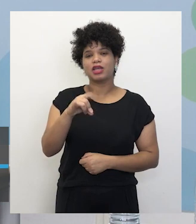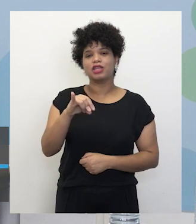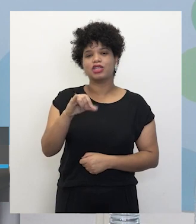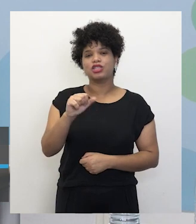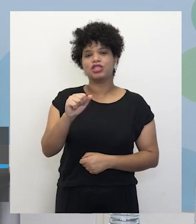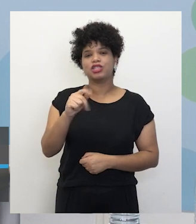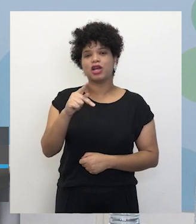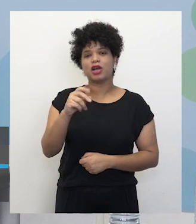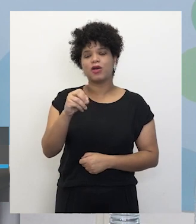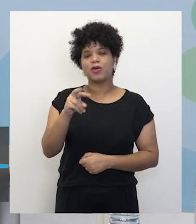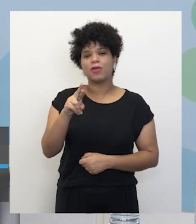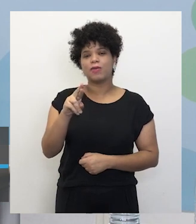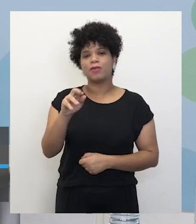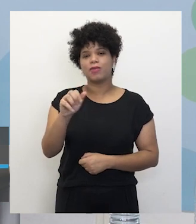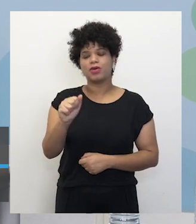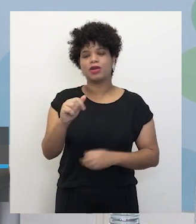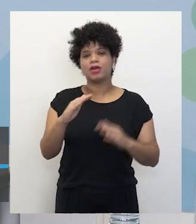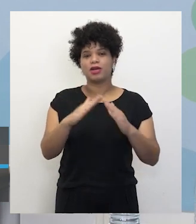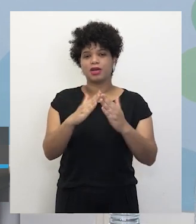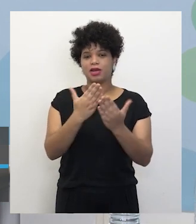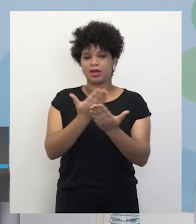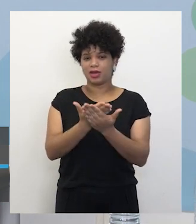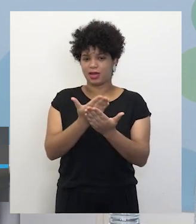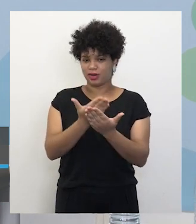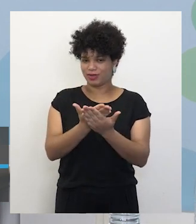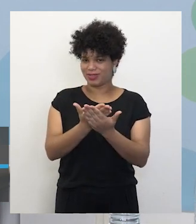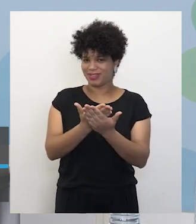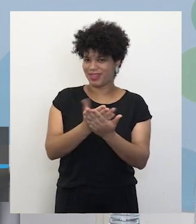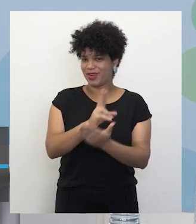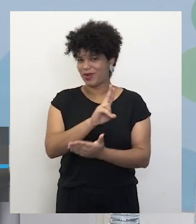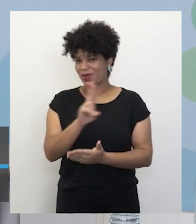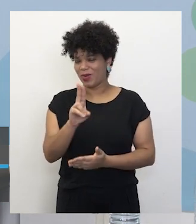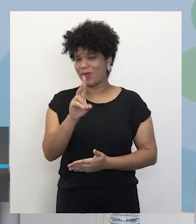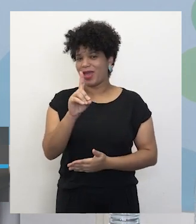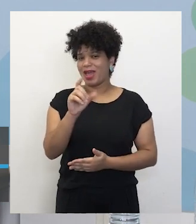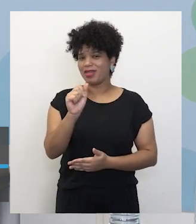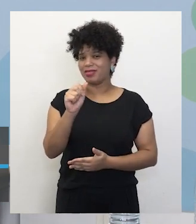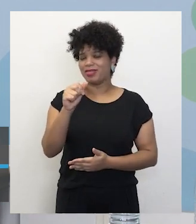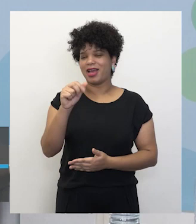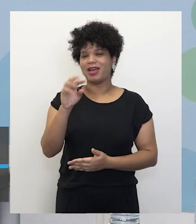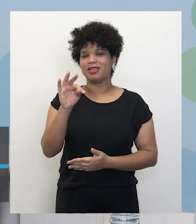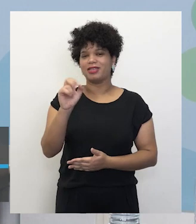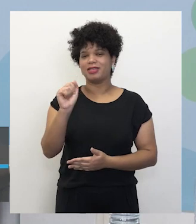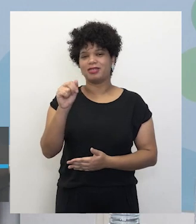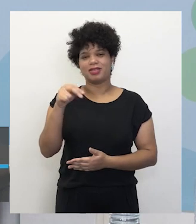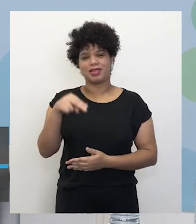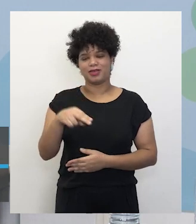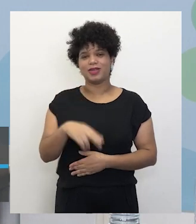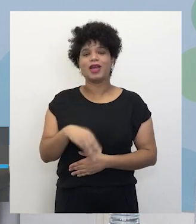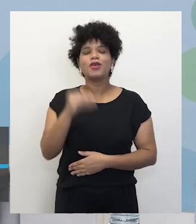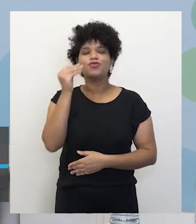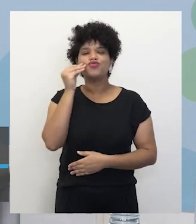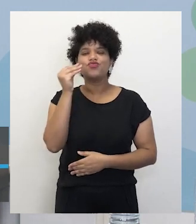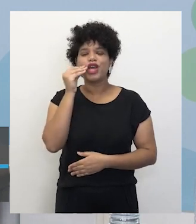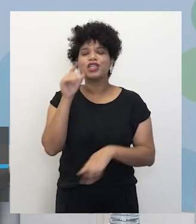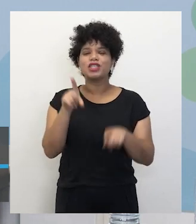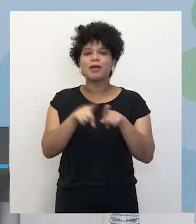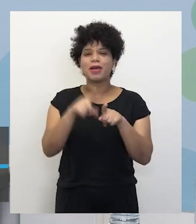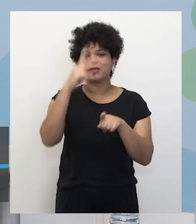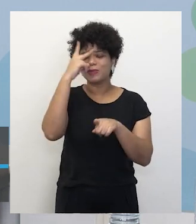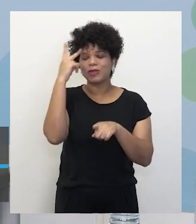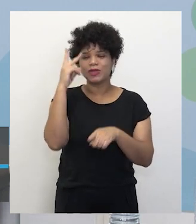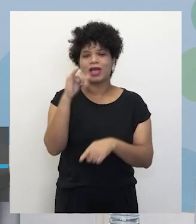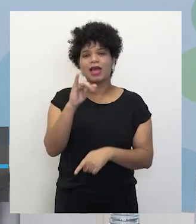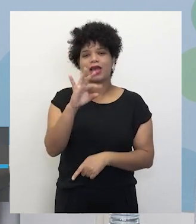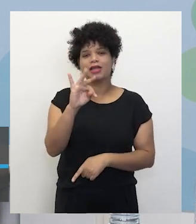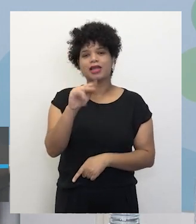escola Professor da Tancer. Eu espero que eu tenha acertado. Pedro, um beijo para vocês. Também o pessoal de Itapevi, da